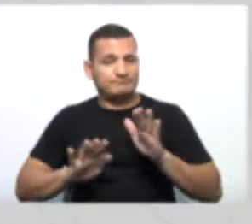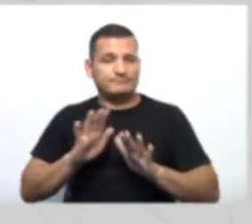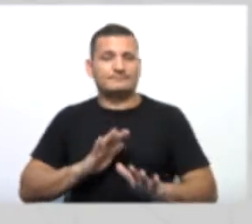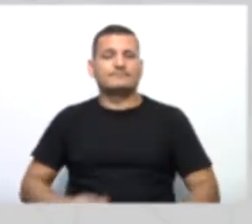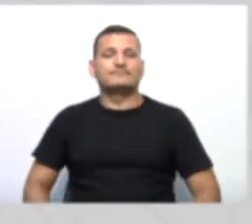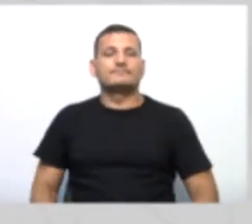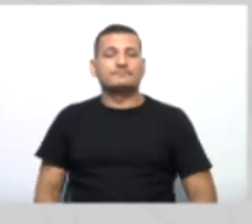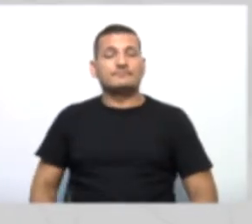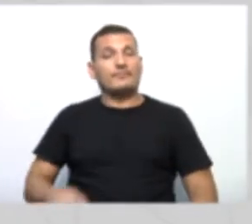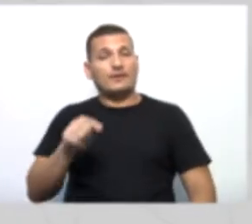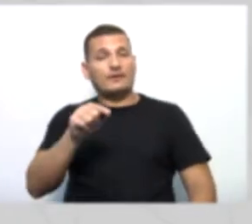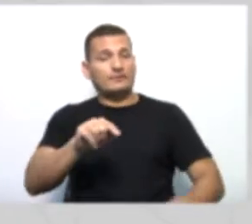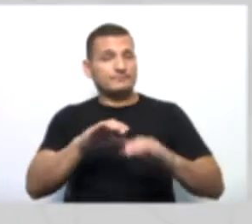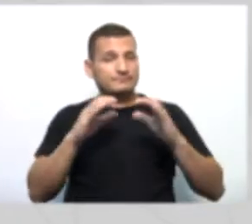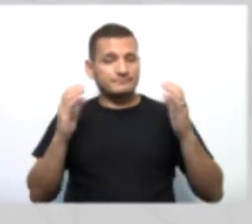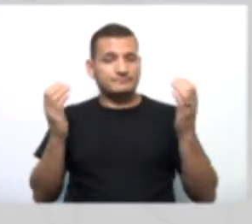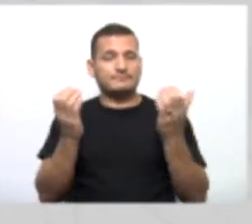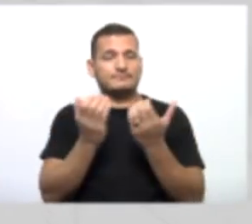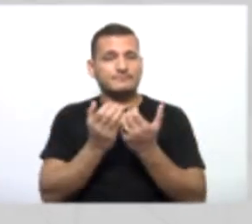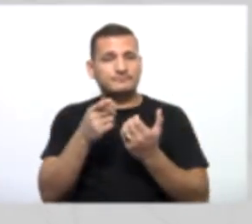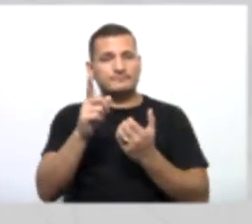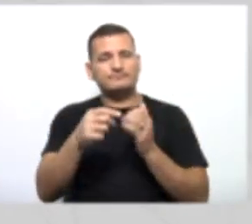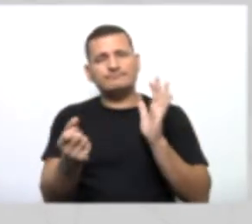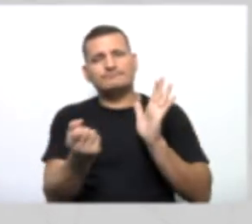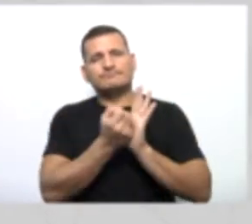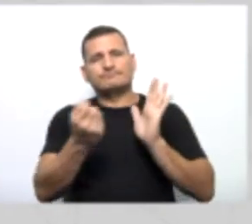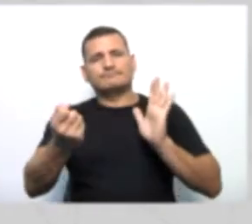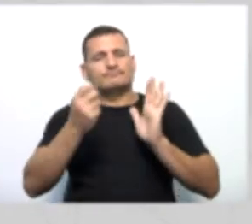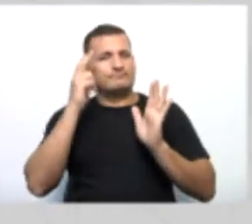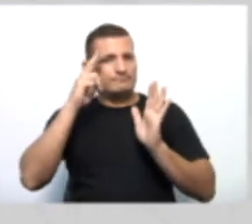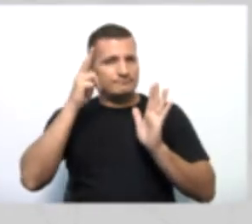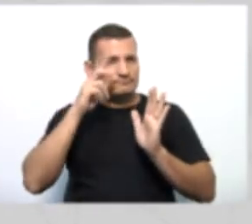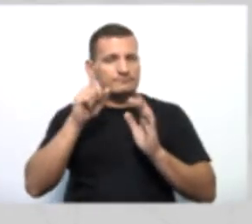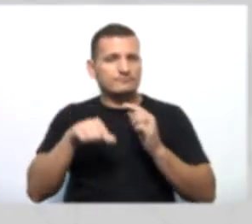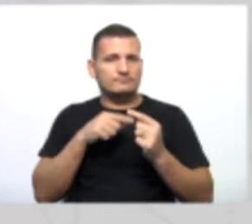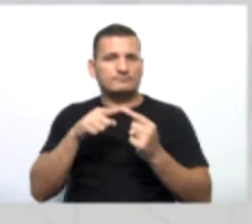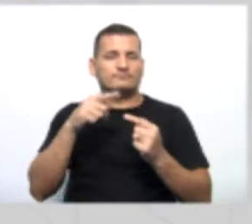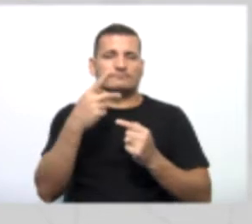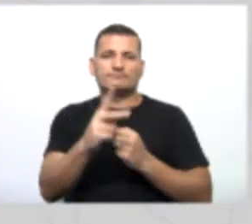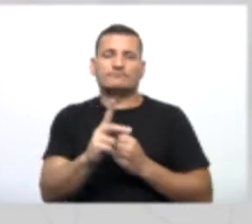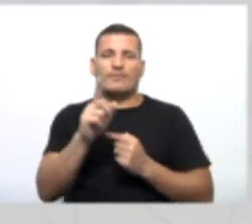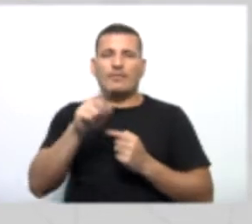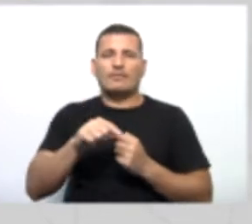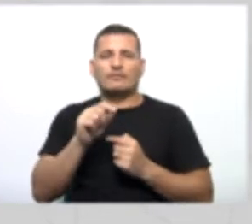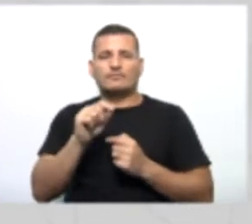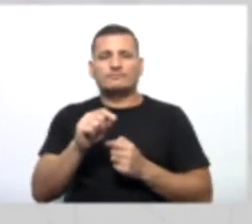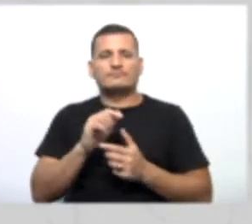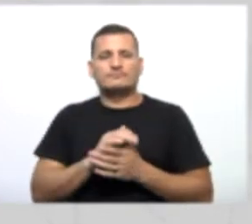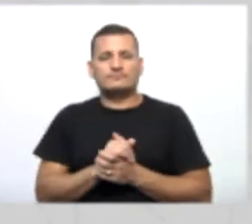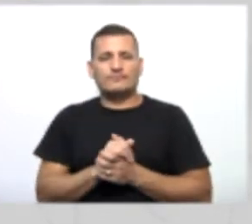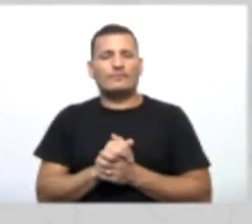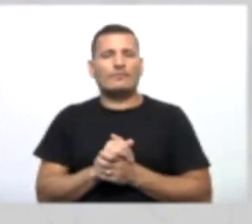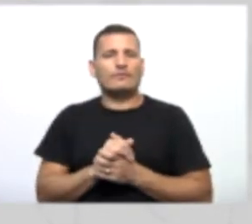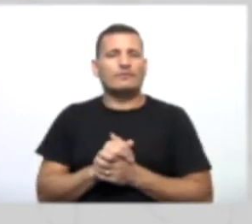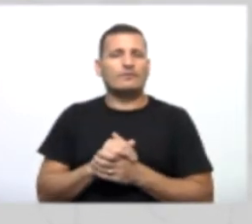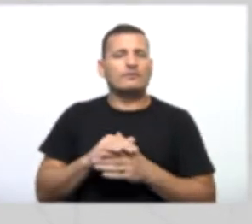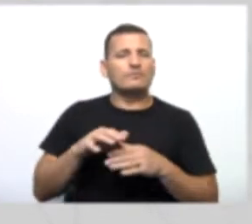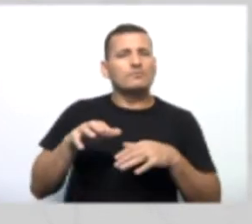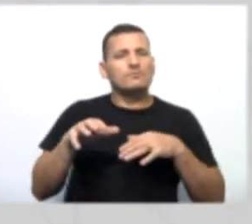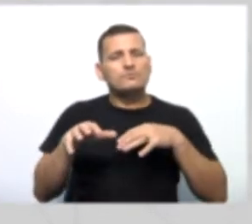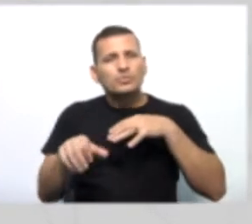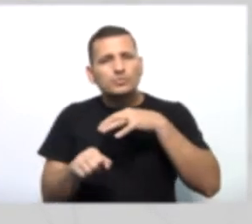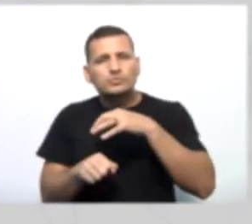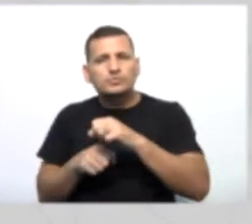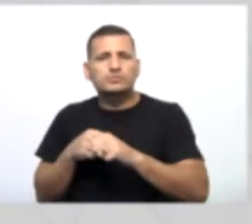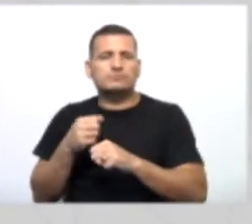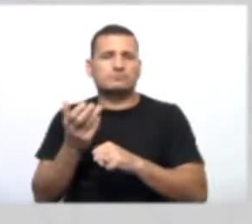essa conferência tornou-se um marco na história da humanidade, cujos objetivos básicos giravam em torno da busca por um